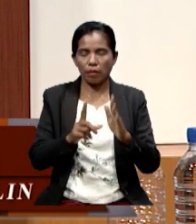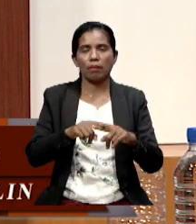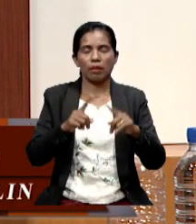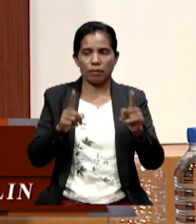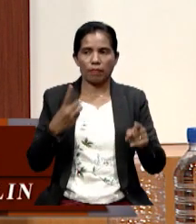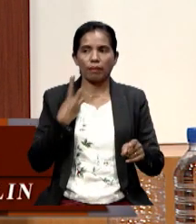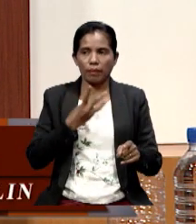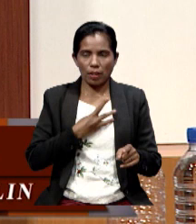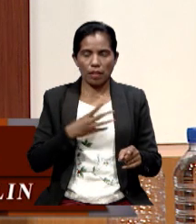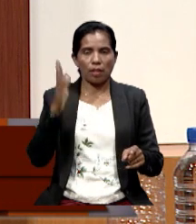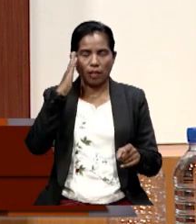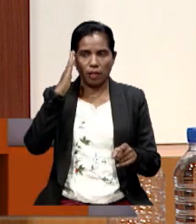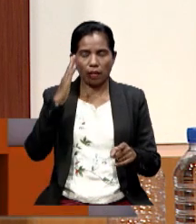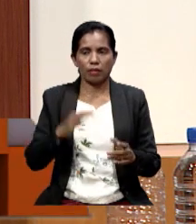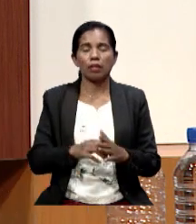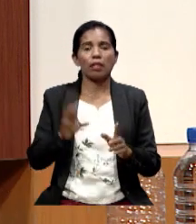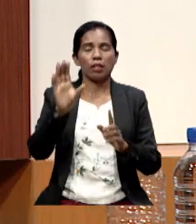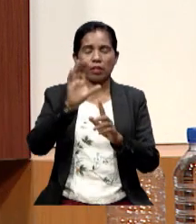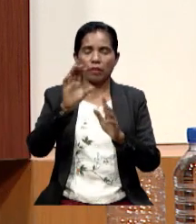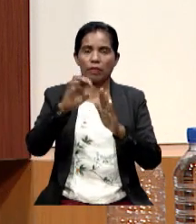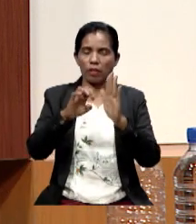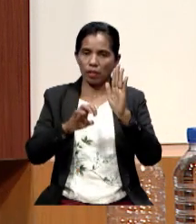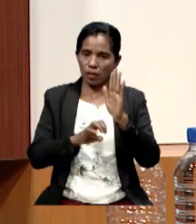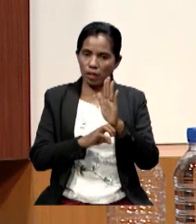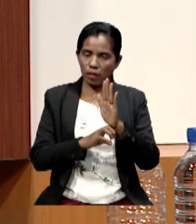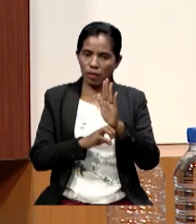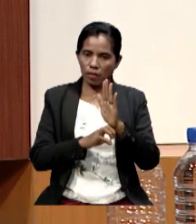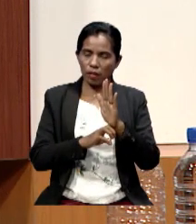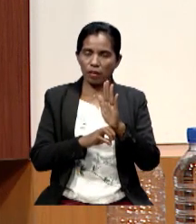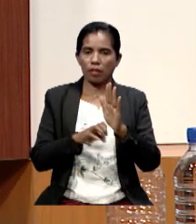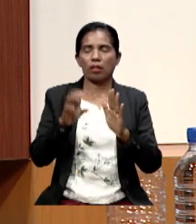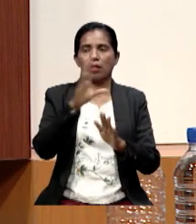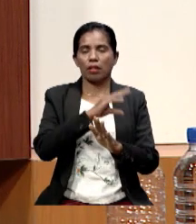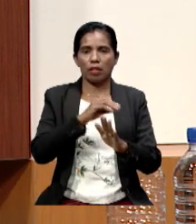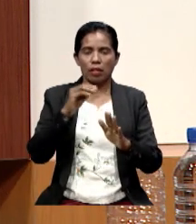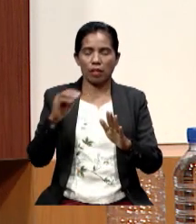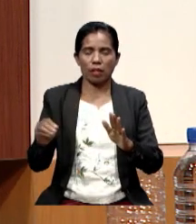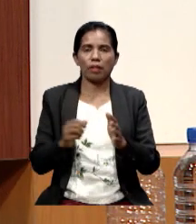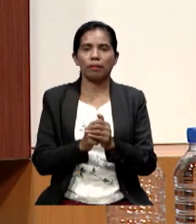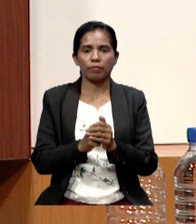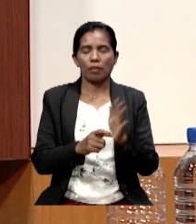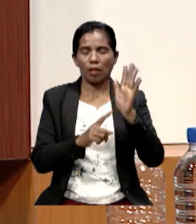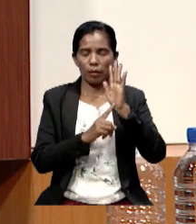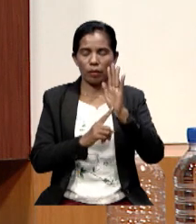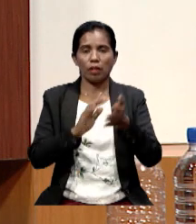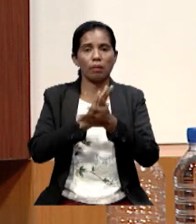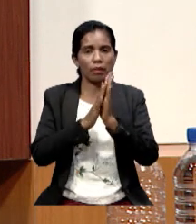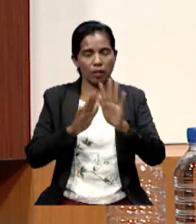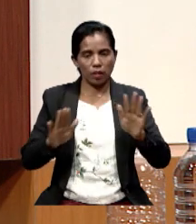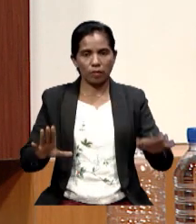do Parlamento Nacional,